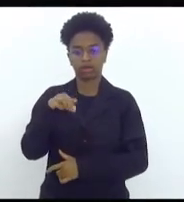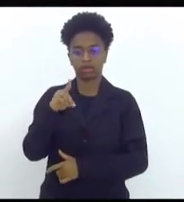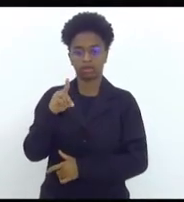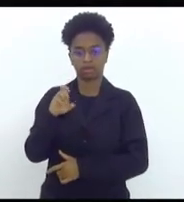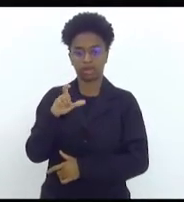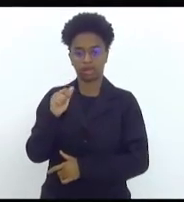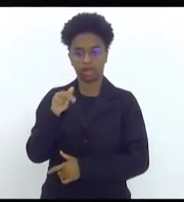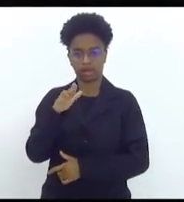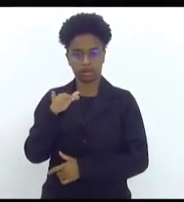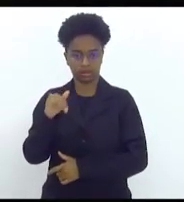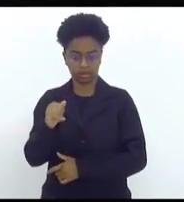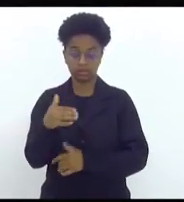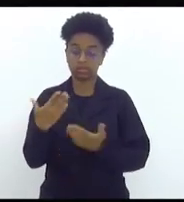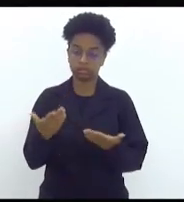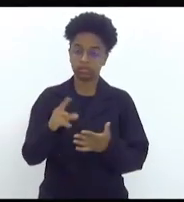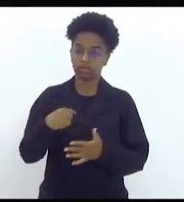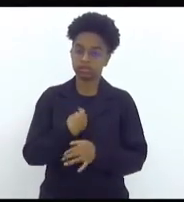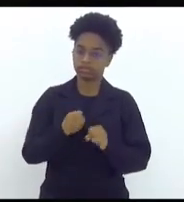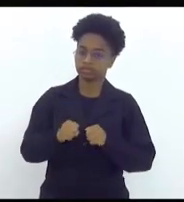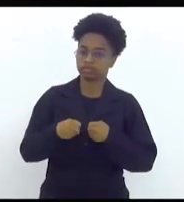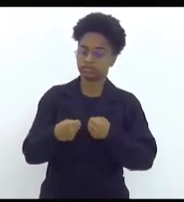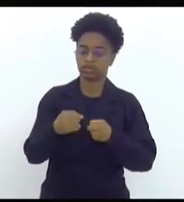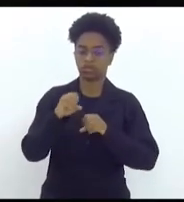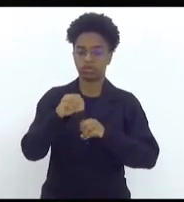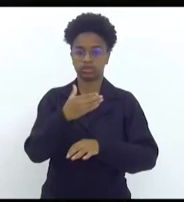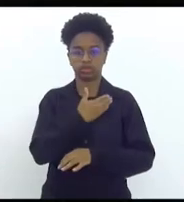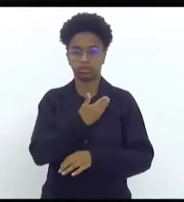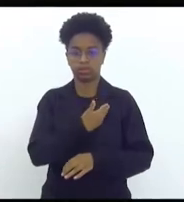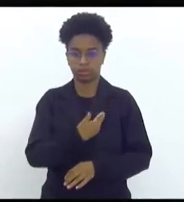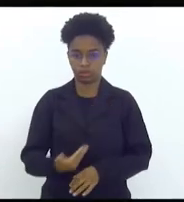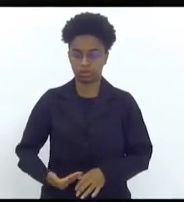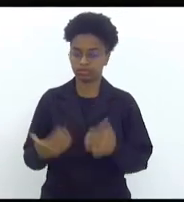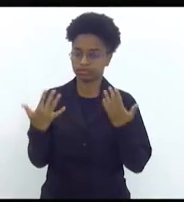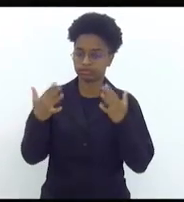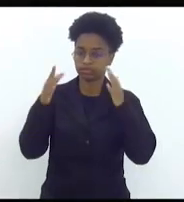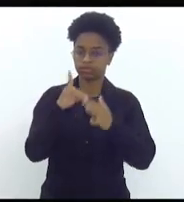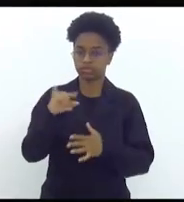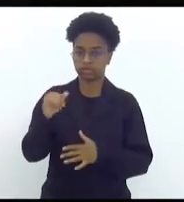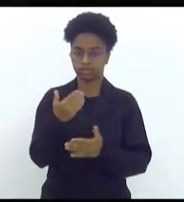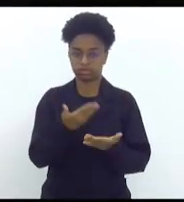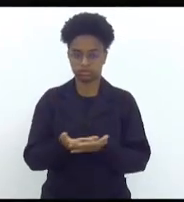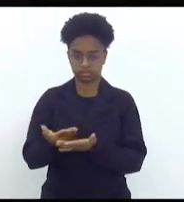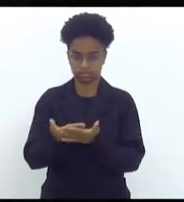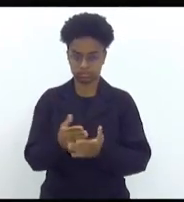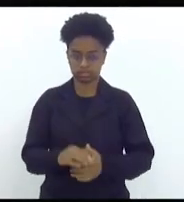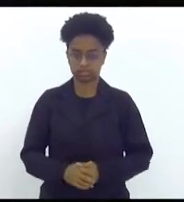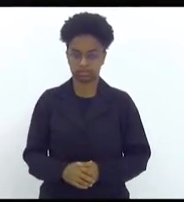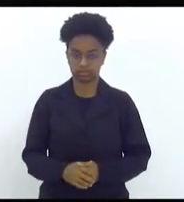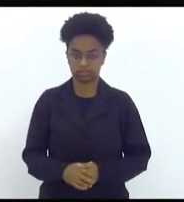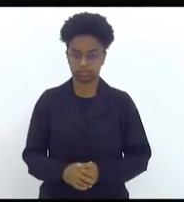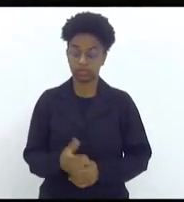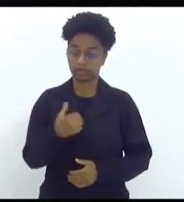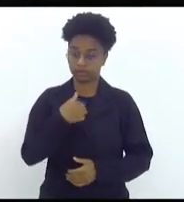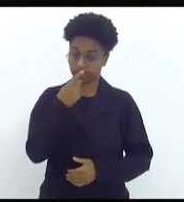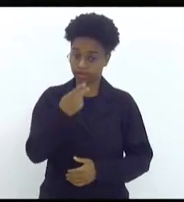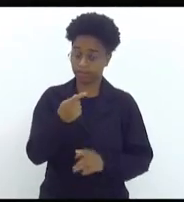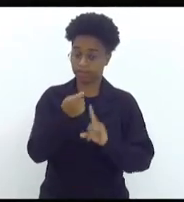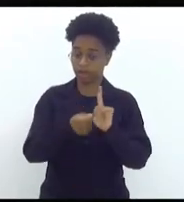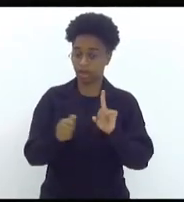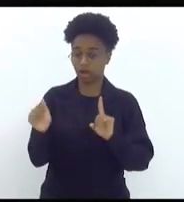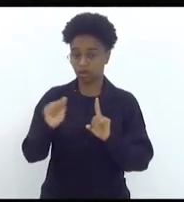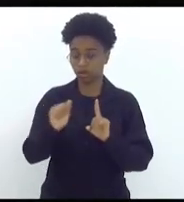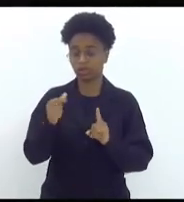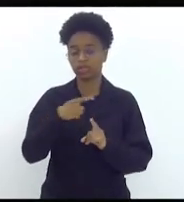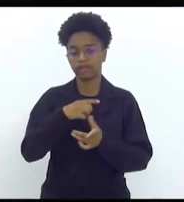juntos em defesa da educação pública comemorar o Dia do Estudante como falei o mês de agosto tem